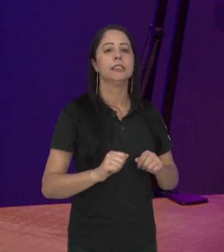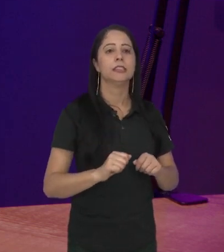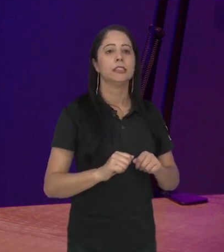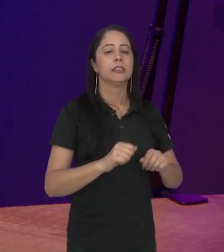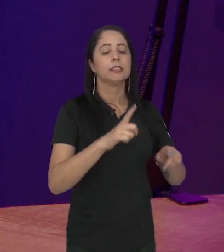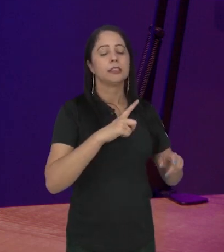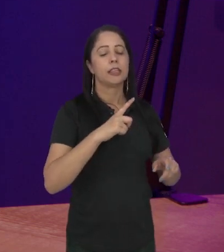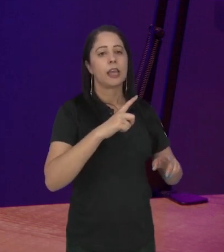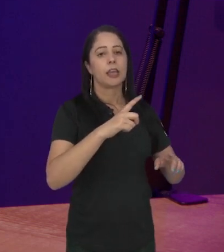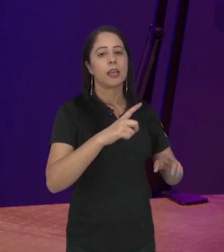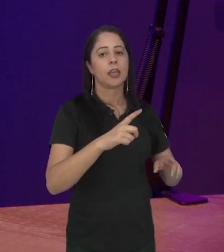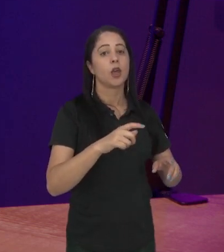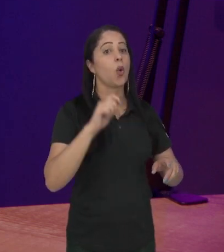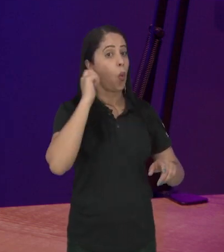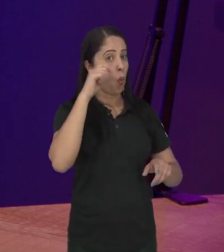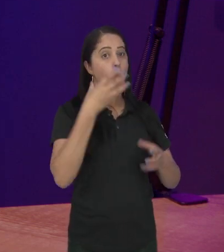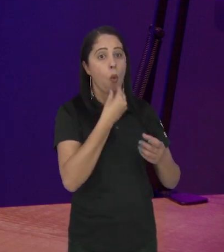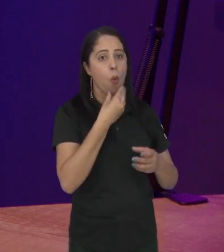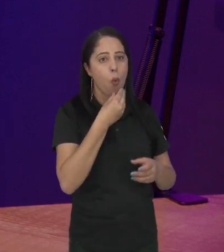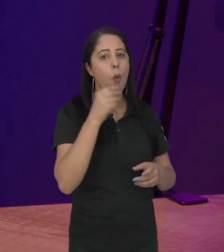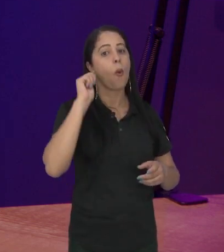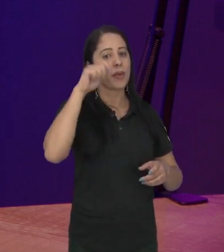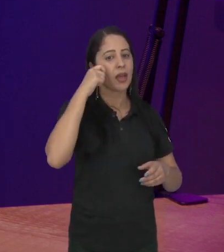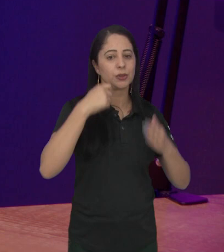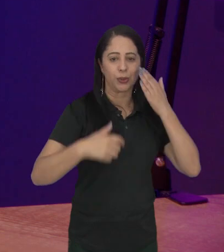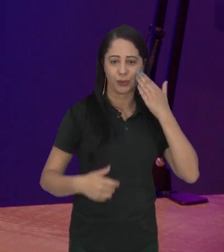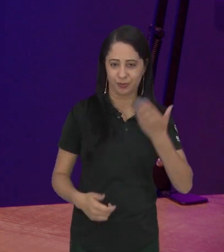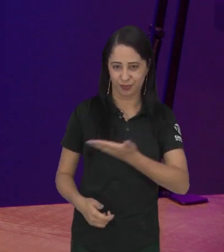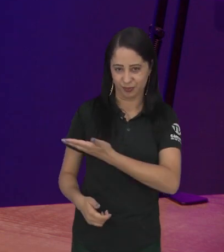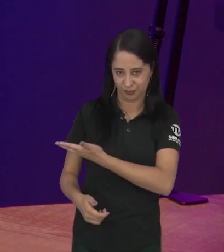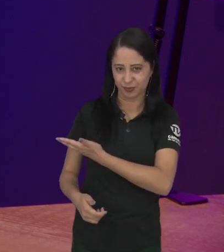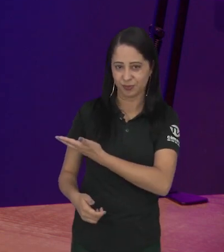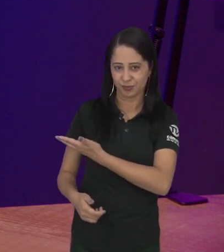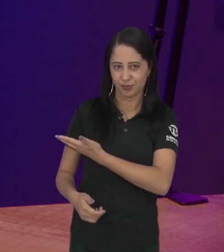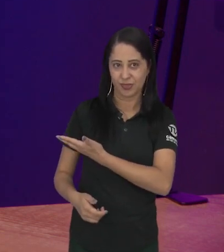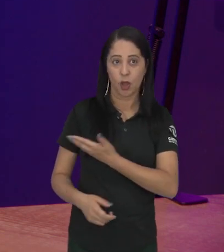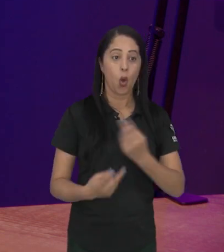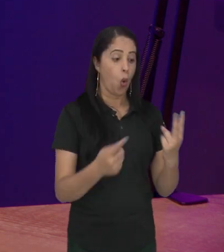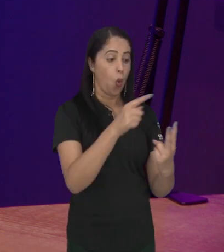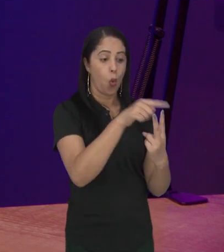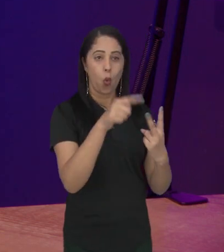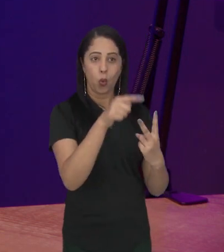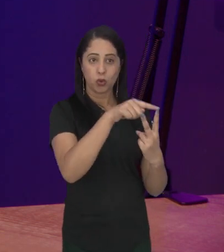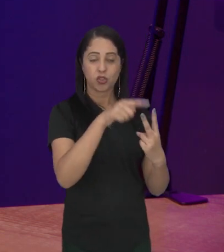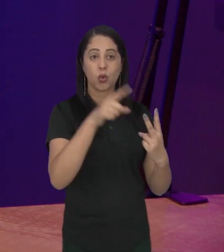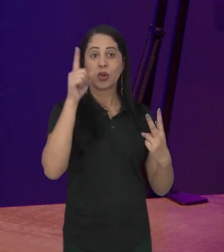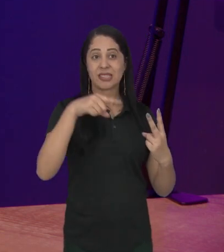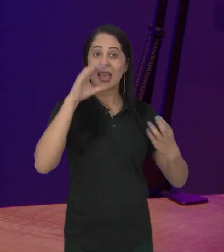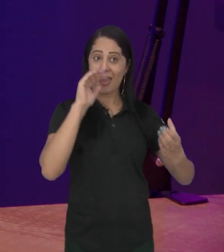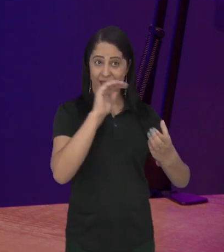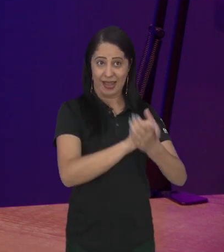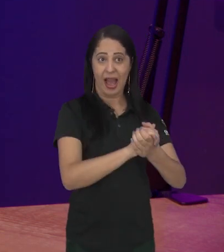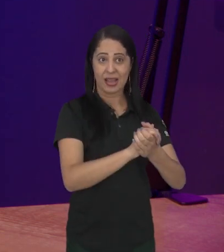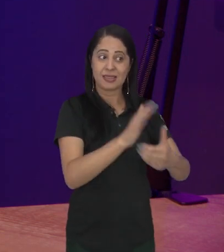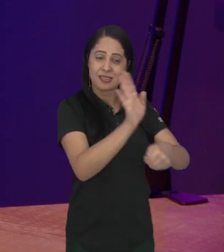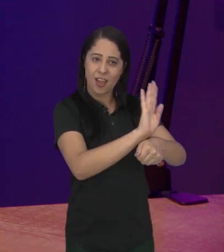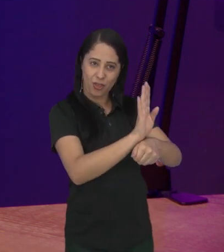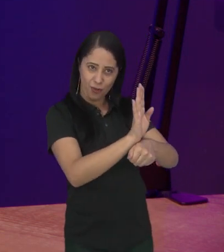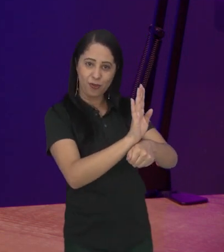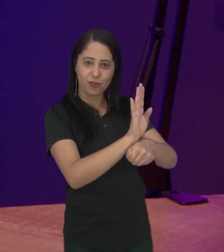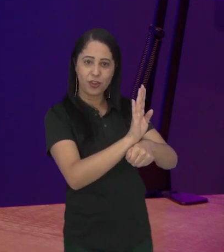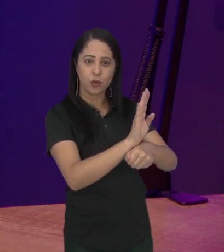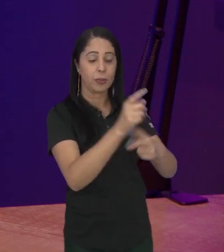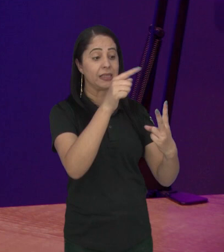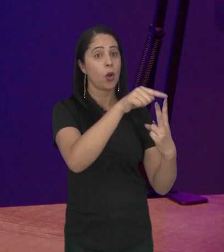faz a Evelyn. E aí a gente também, também tem o Waymond, que faz o marido dela, que é representado pelo Ke